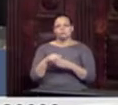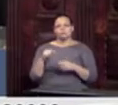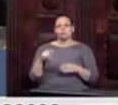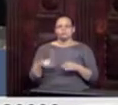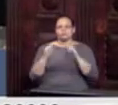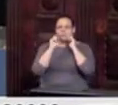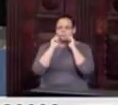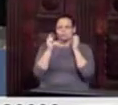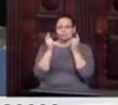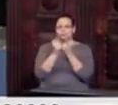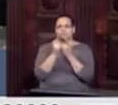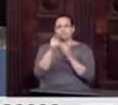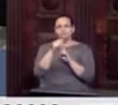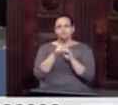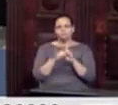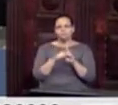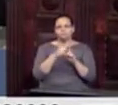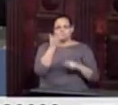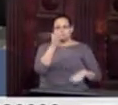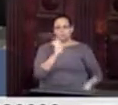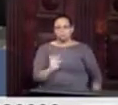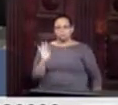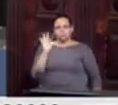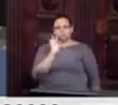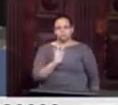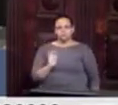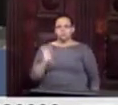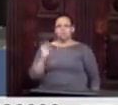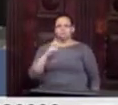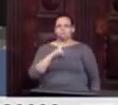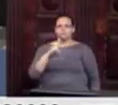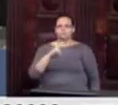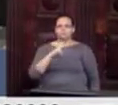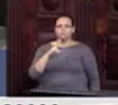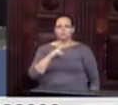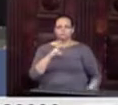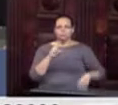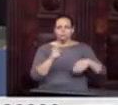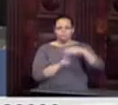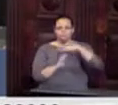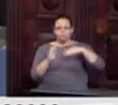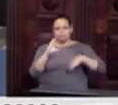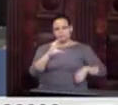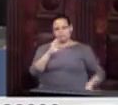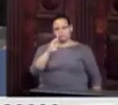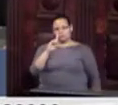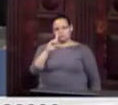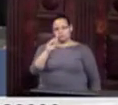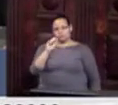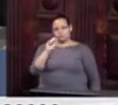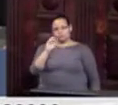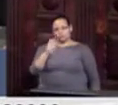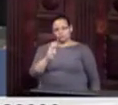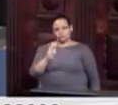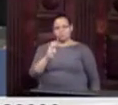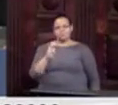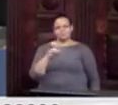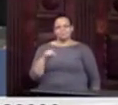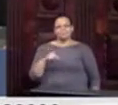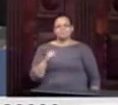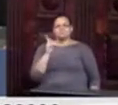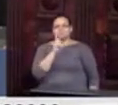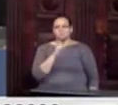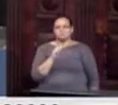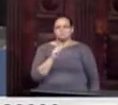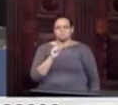Casa Legislativa, no mês de fevereiro, da privatização da SEDAI, como um dos passos para